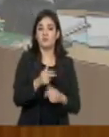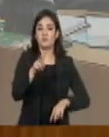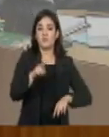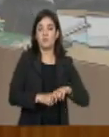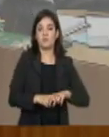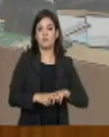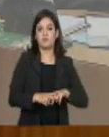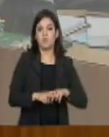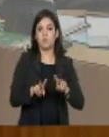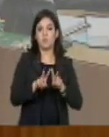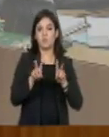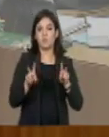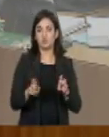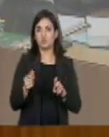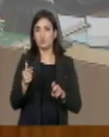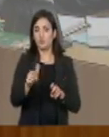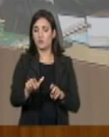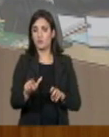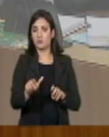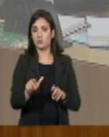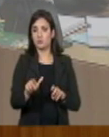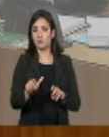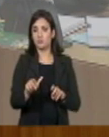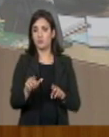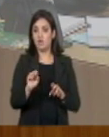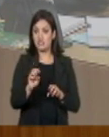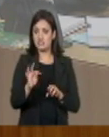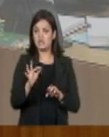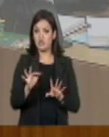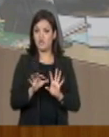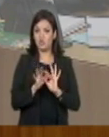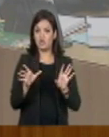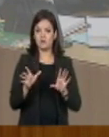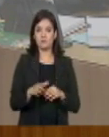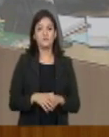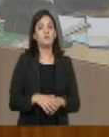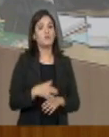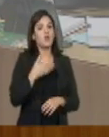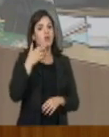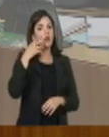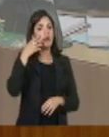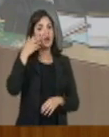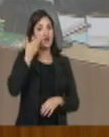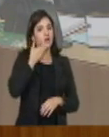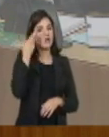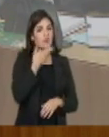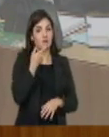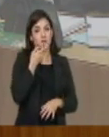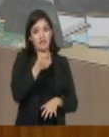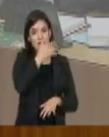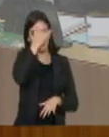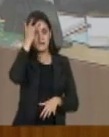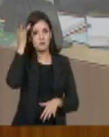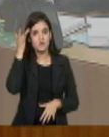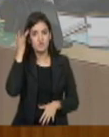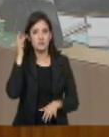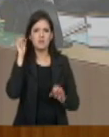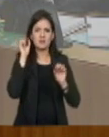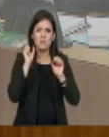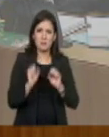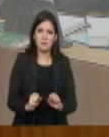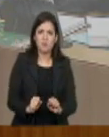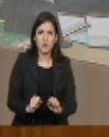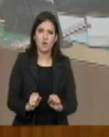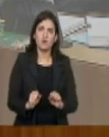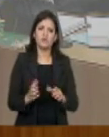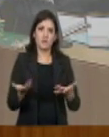de Moraes. Mas eu concordo com Vossa Excelência que essas pessoas que eventualmente podem ser beneficiadas por